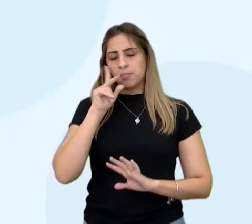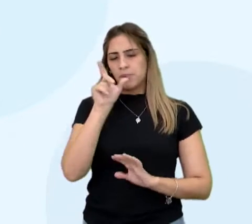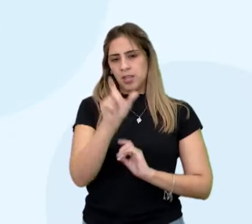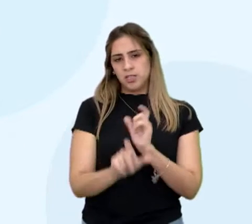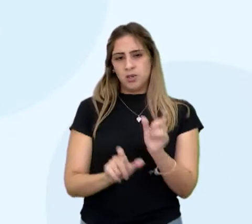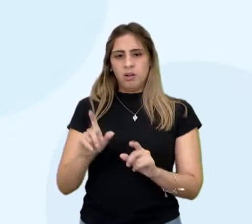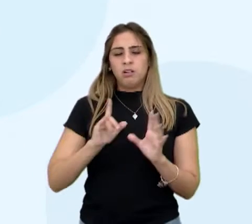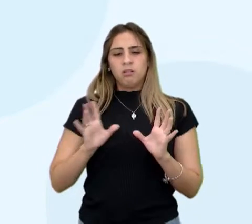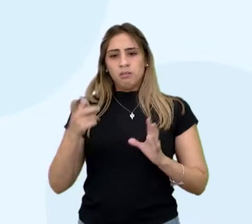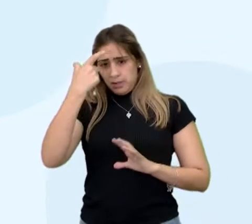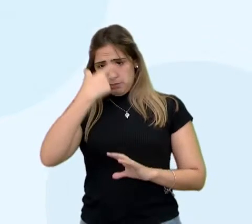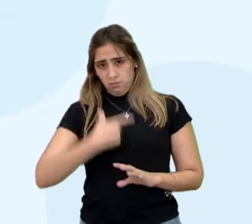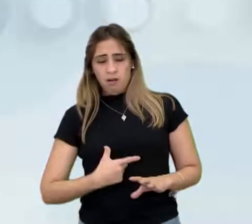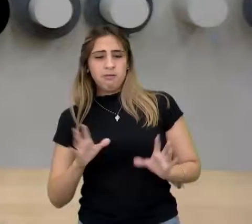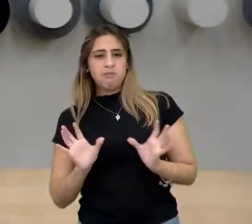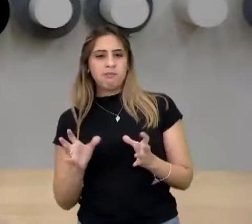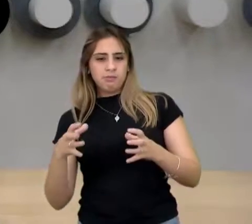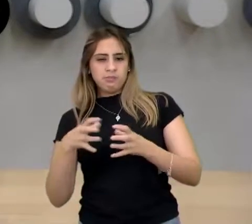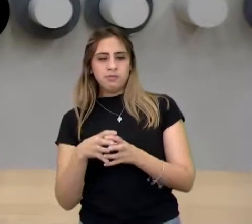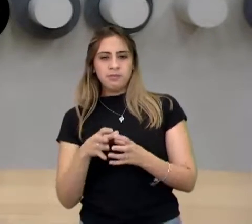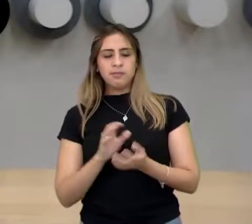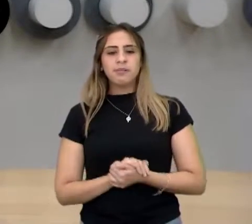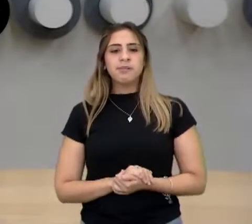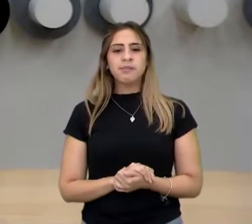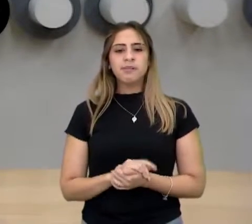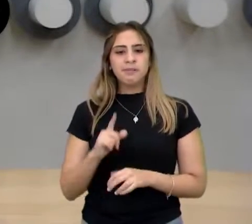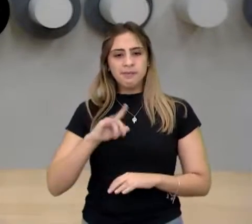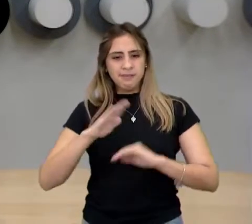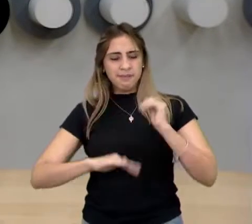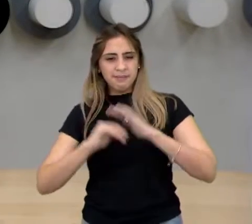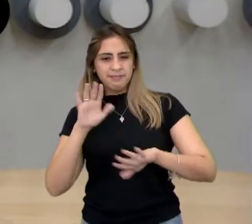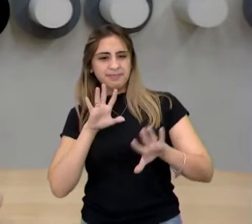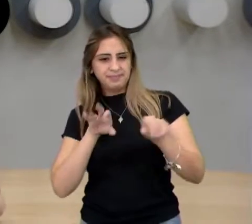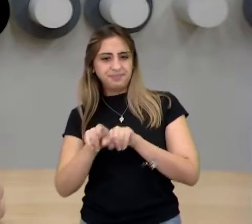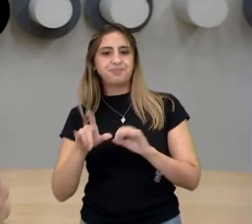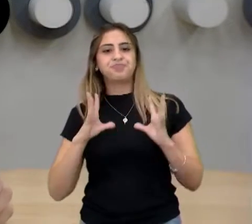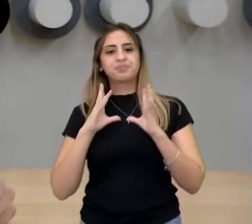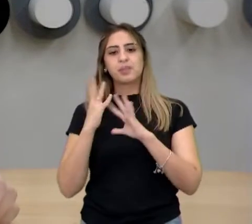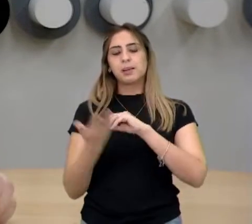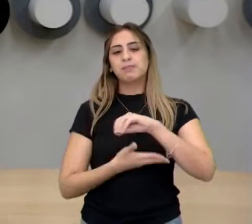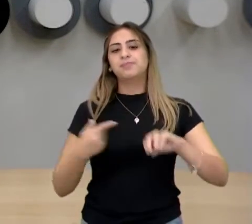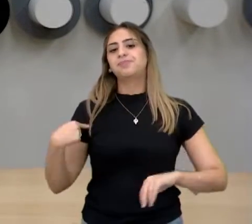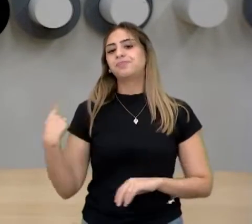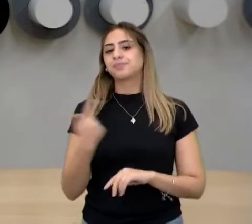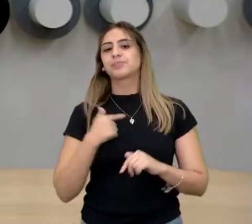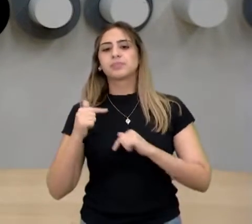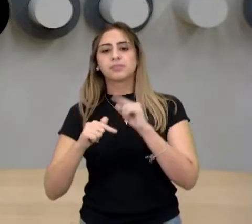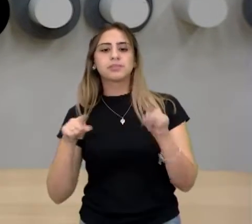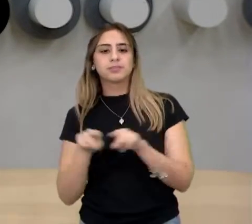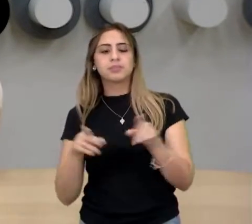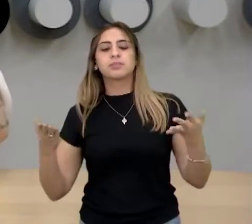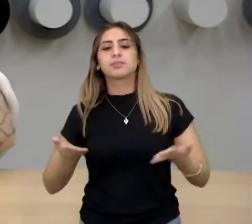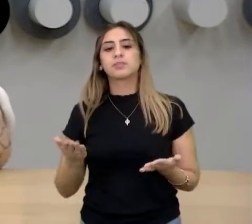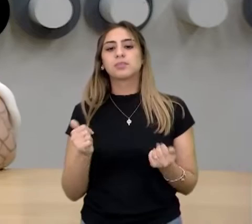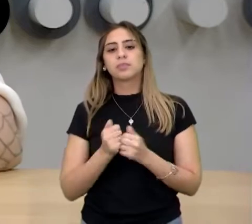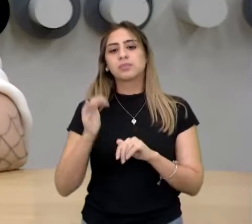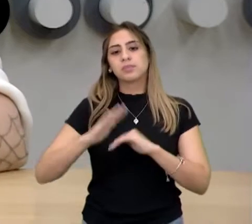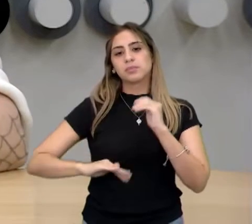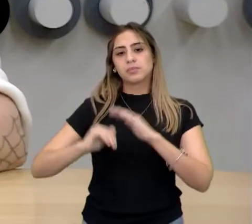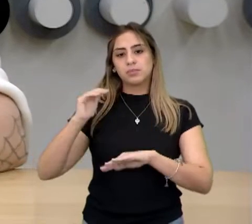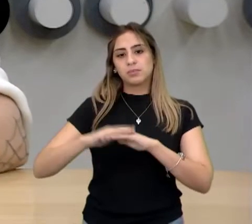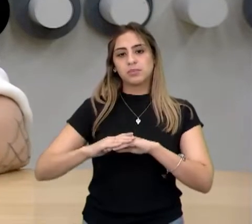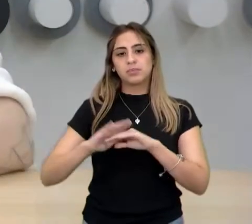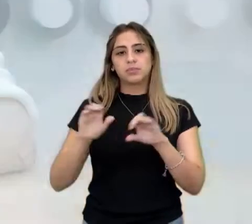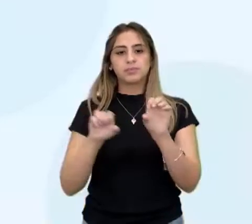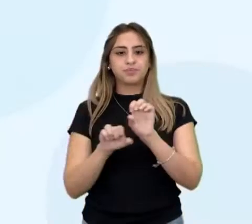e coletiva. Além da nossa habilidade de formação geral básica, a gente trabalha também hoje com uma habilidade de